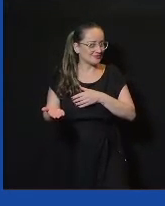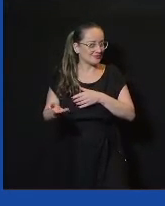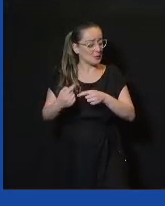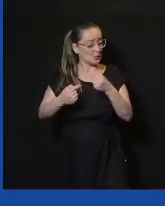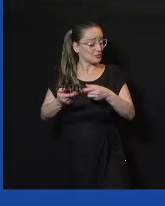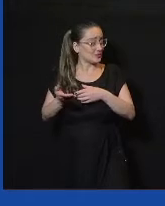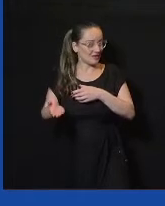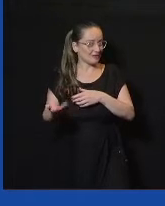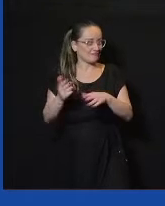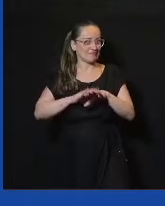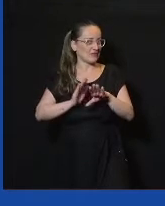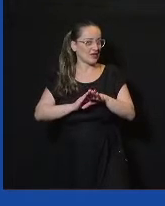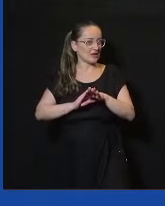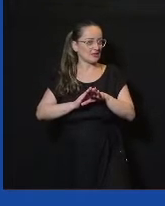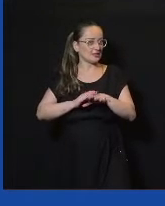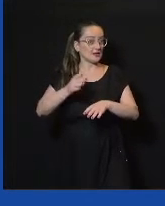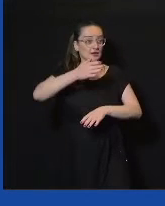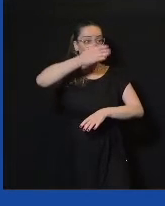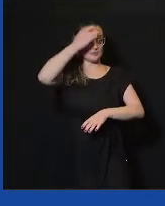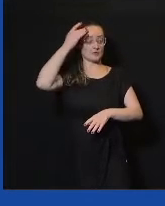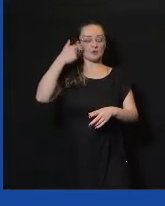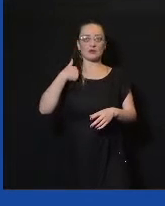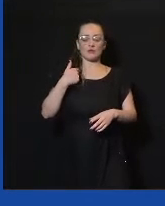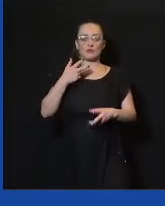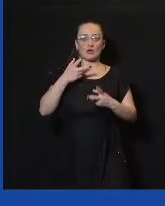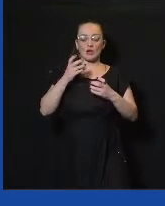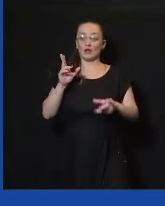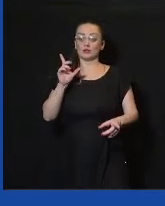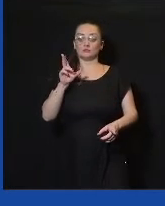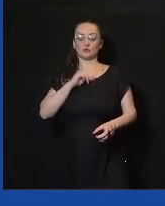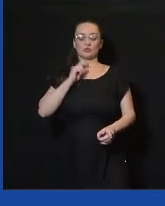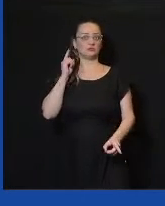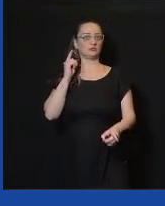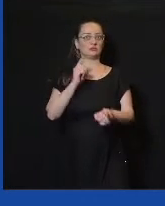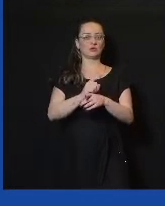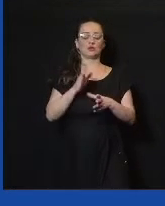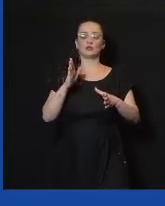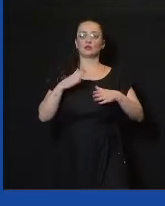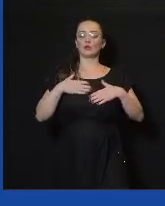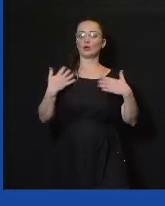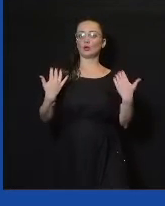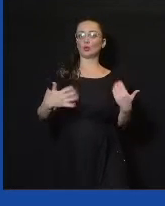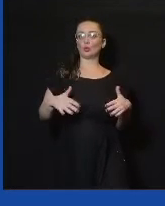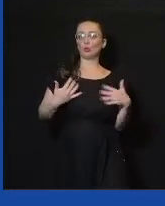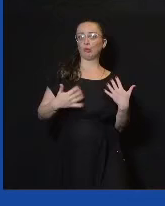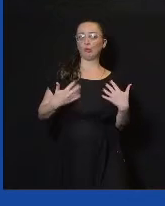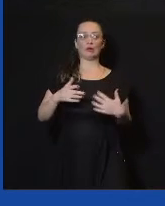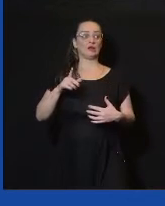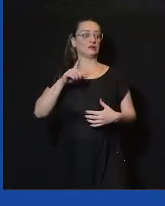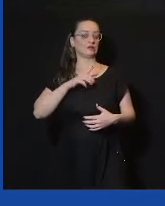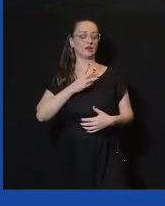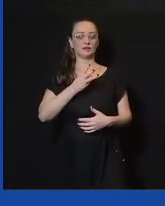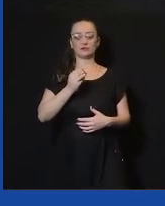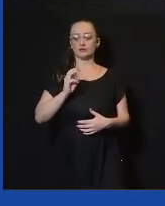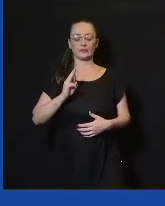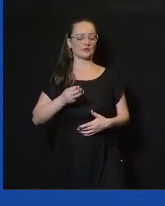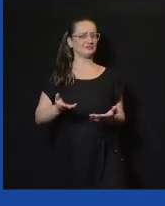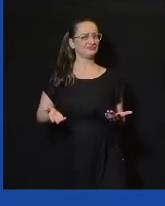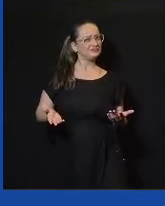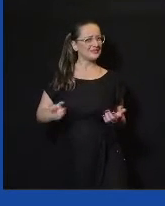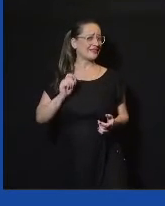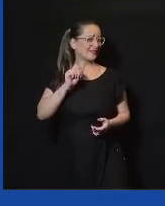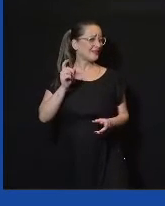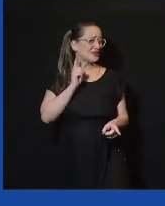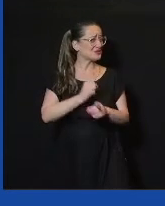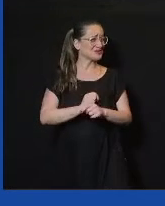E as pessoas encararam essa descoberta como, nós descobrimos 30 milhões, amigo, descobriu para quê? E